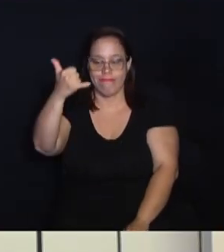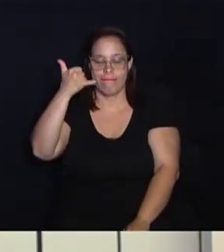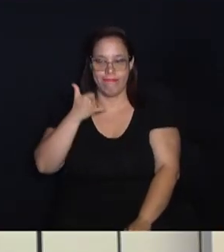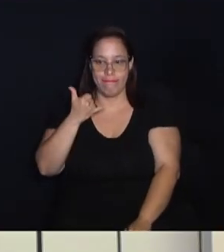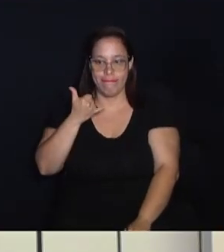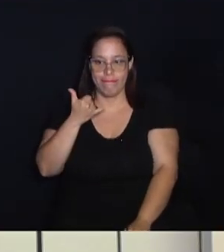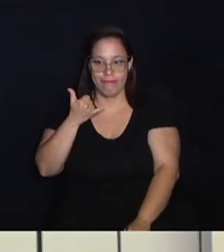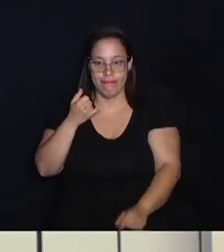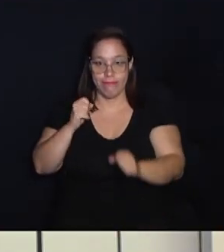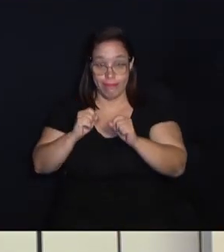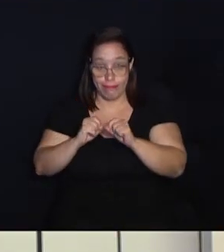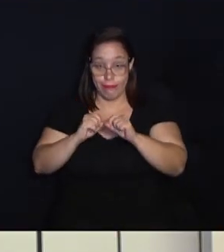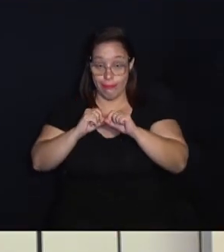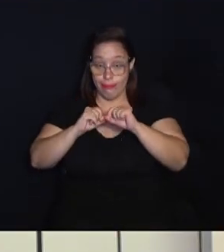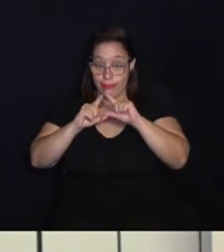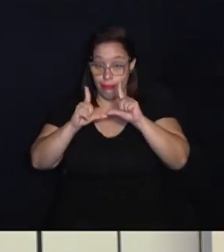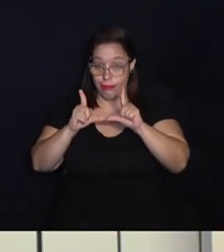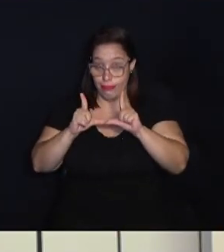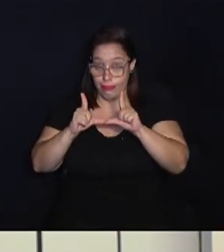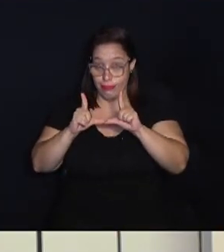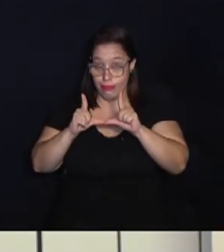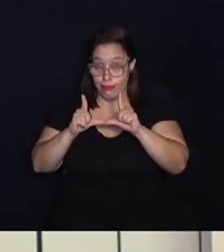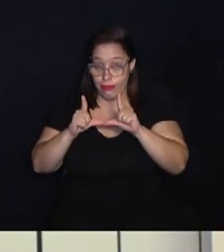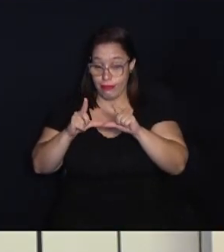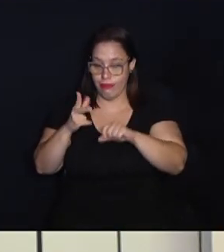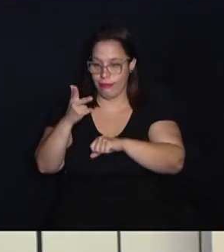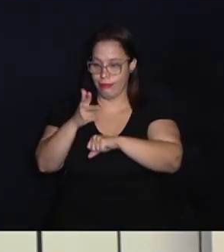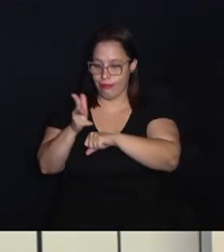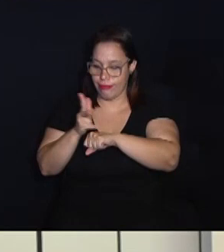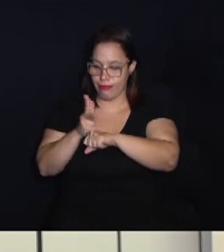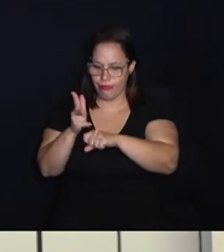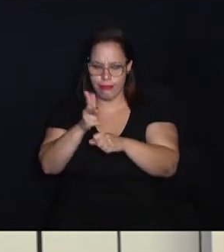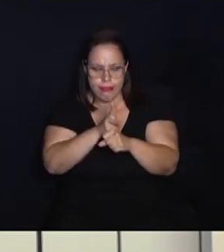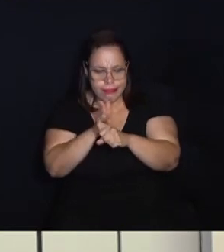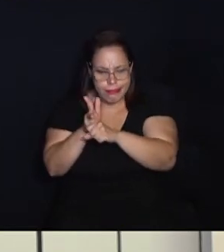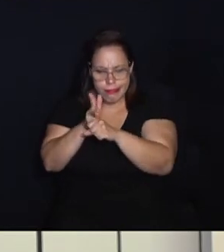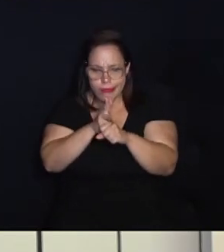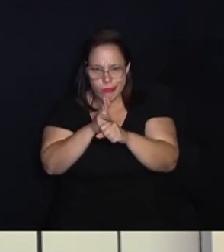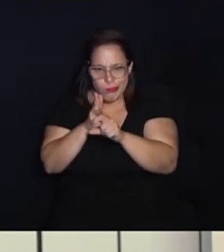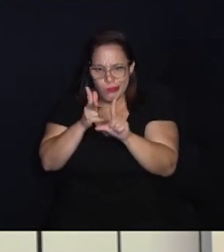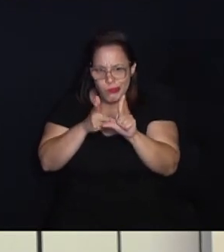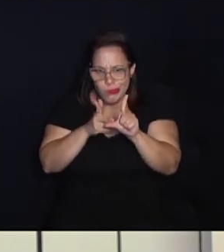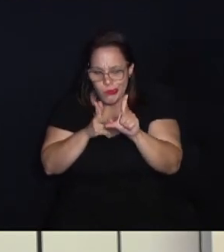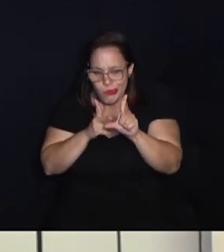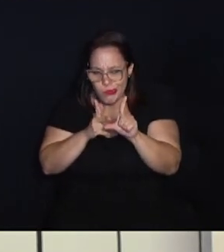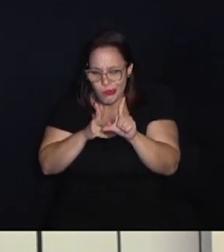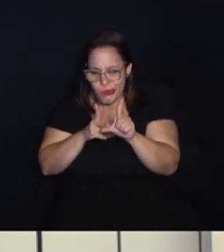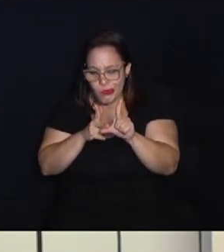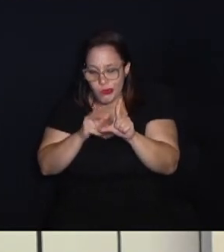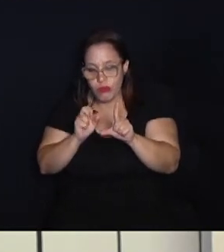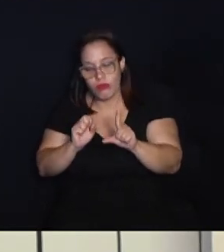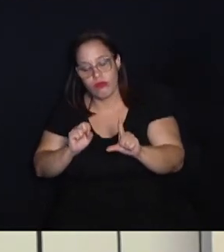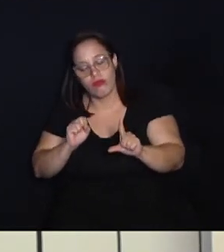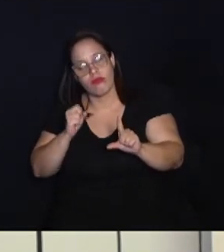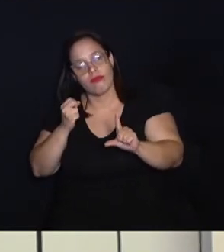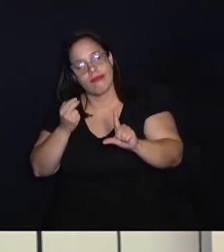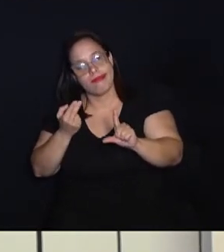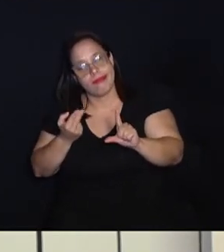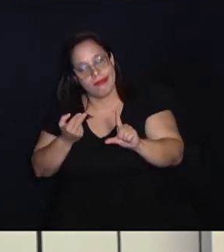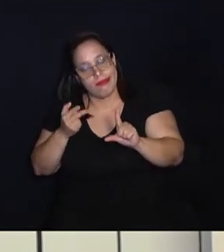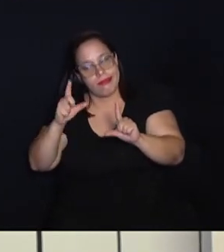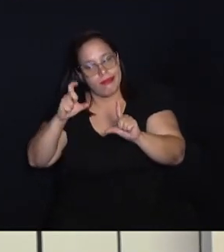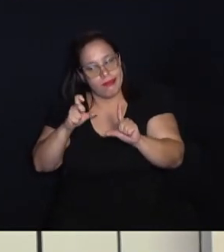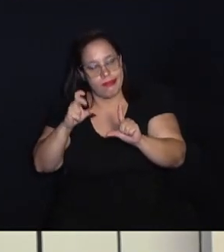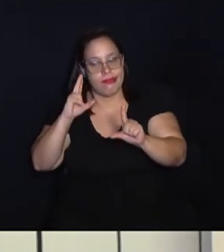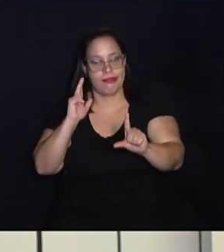agora para você ver que dá certo, viu? Você vai abrir a câmera do seu celular como se fosse tirar uma foto. Mas antes de apertar para tirar essa